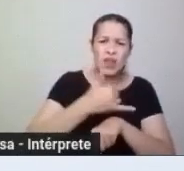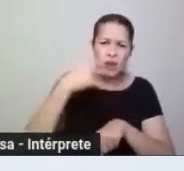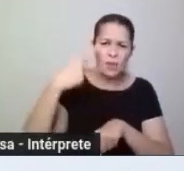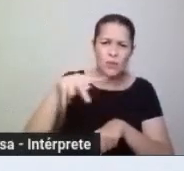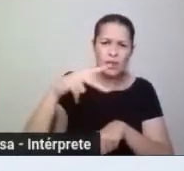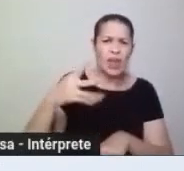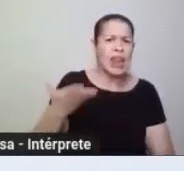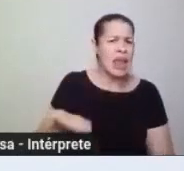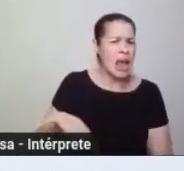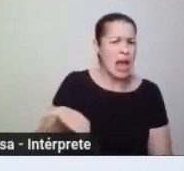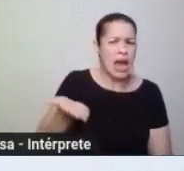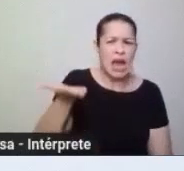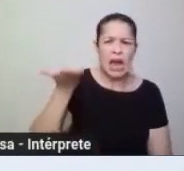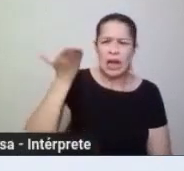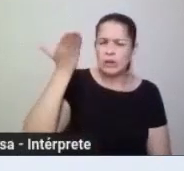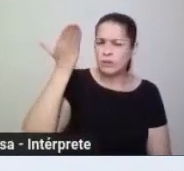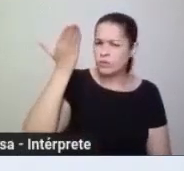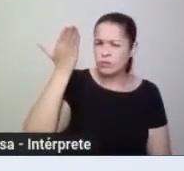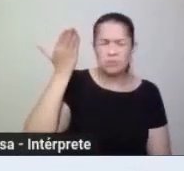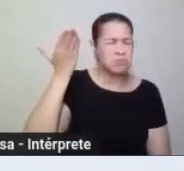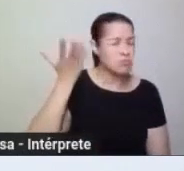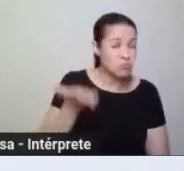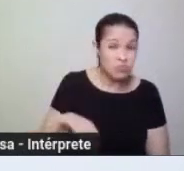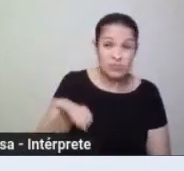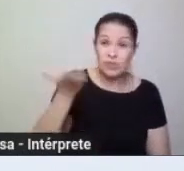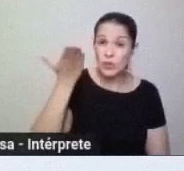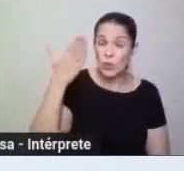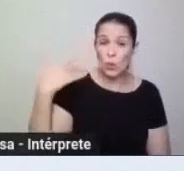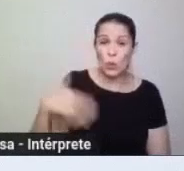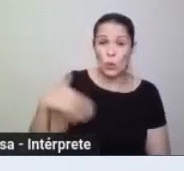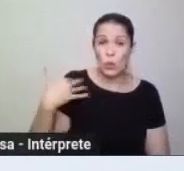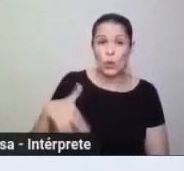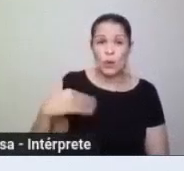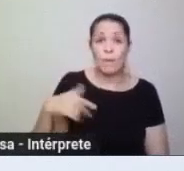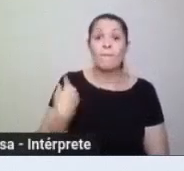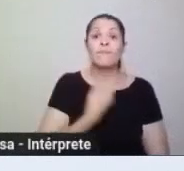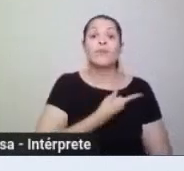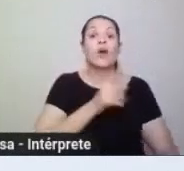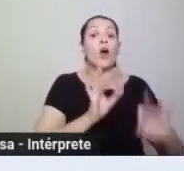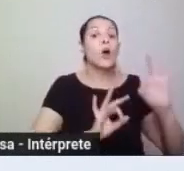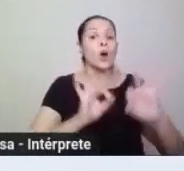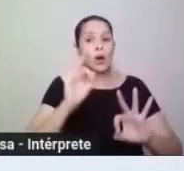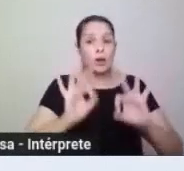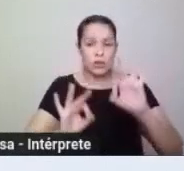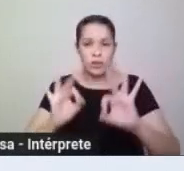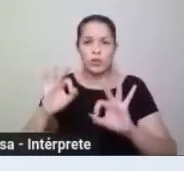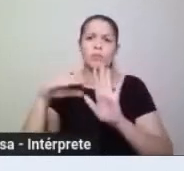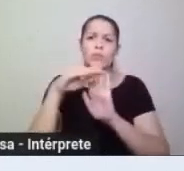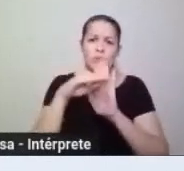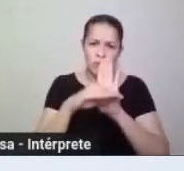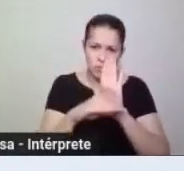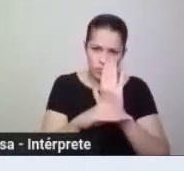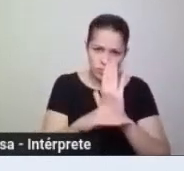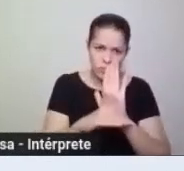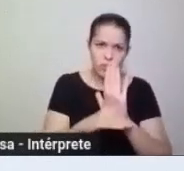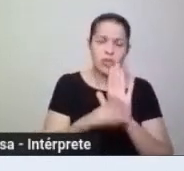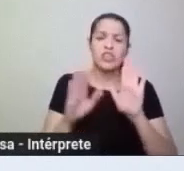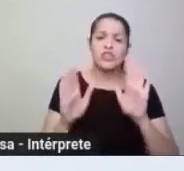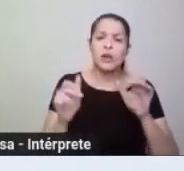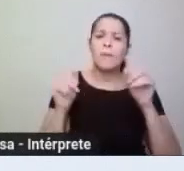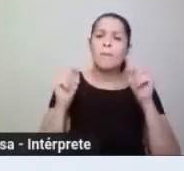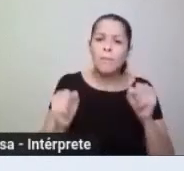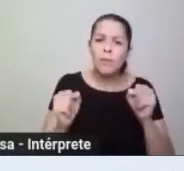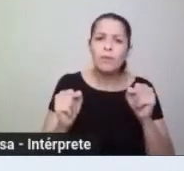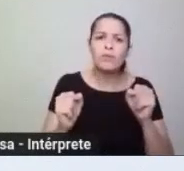altíssimo. Muito, muito alto. Aí a gente se programou para poder uma parada,